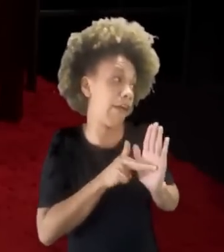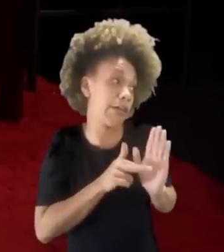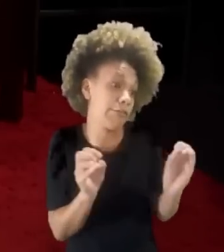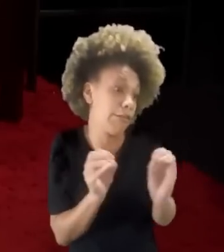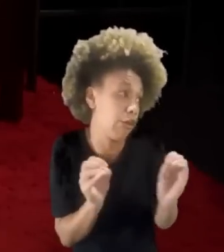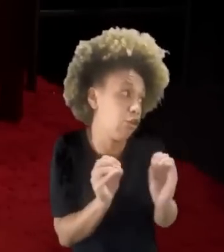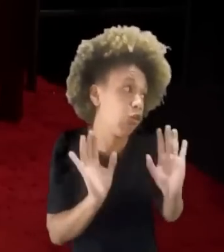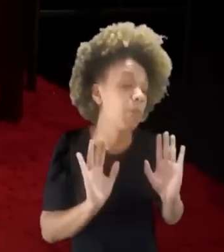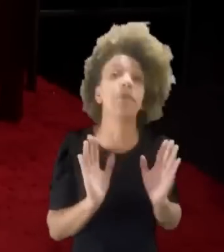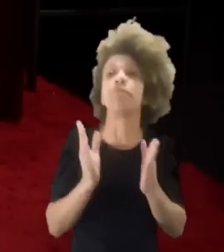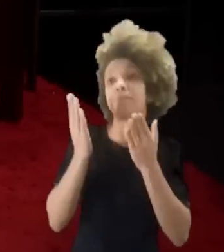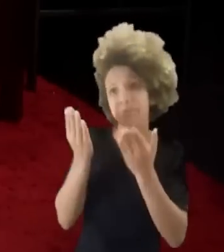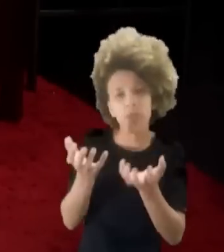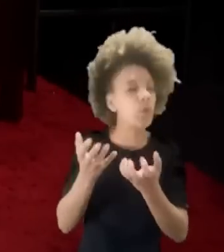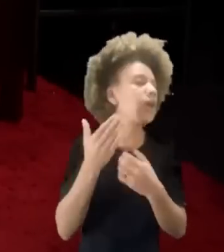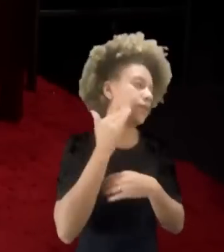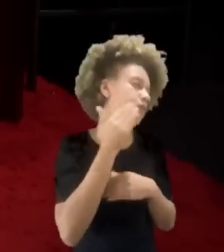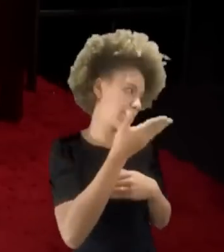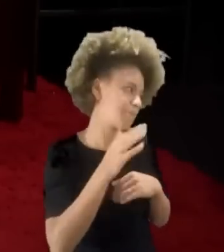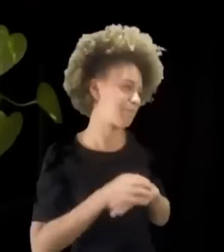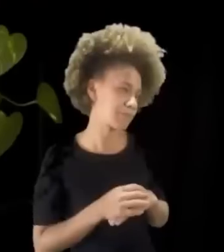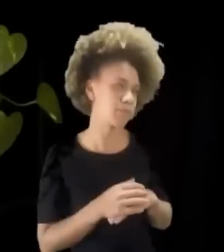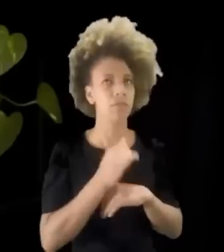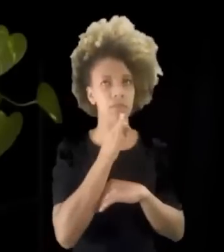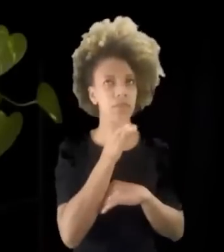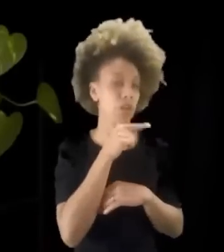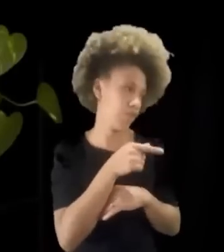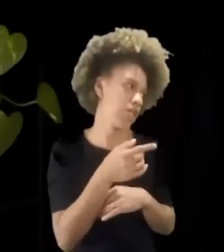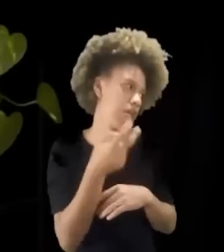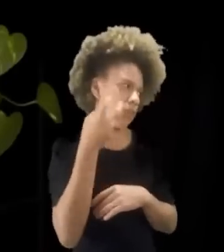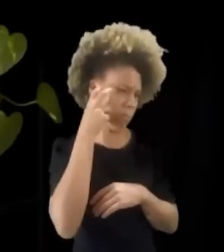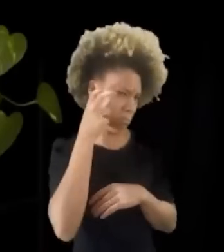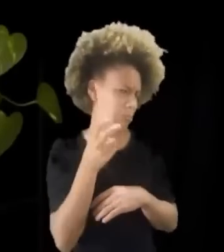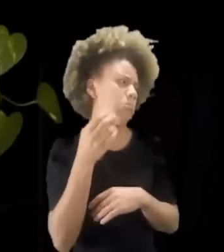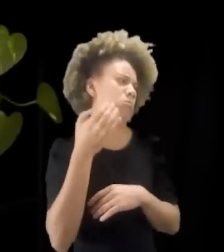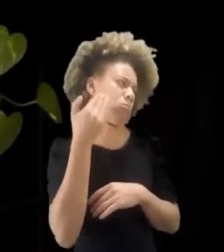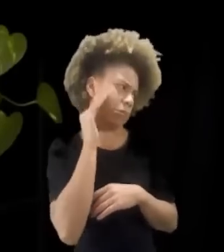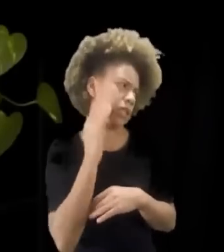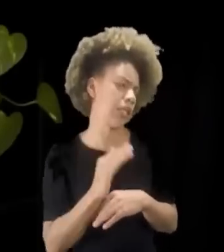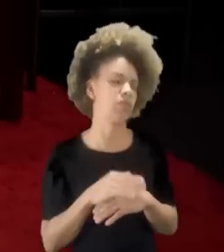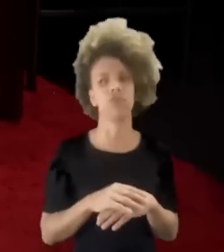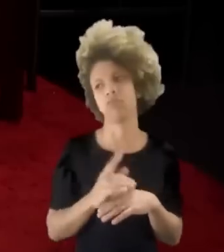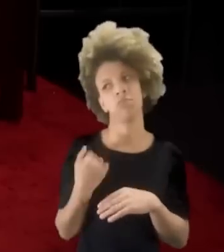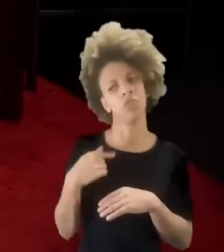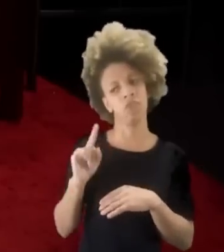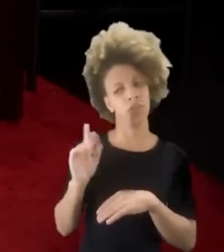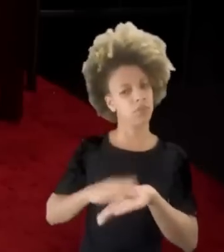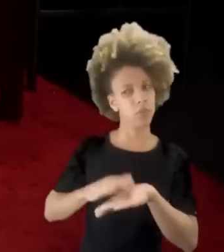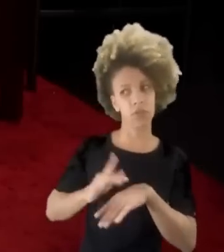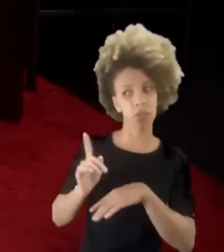nessas nessas plataformas entendeu porque você é um cara que entende bastante do assunto